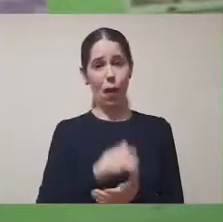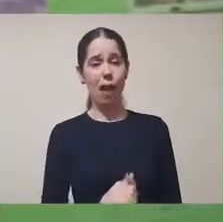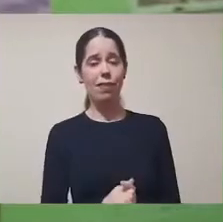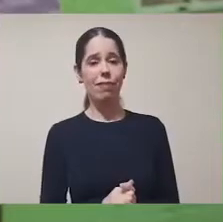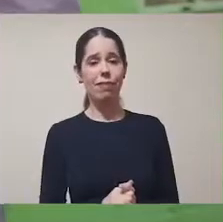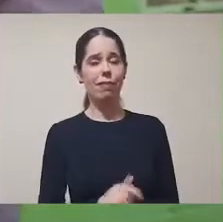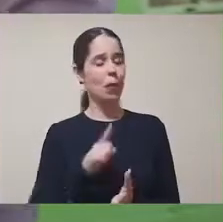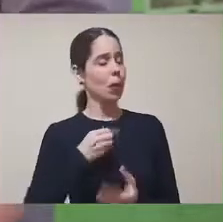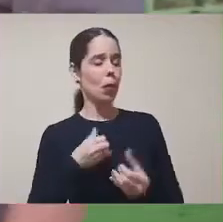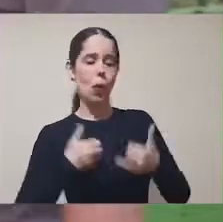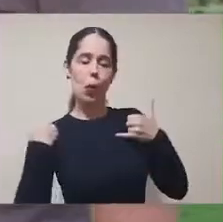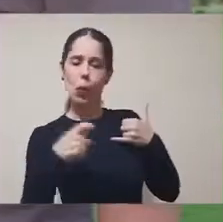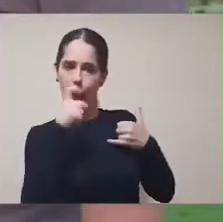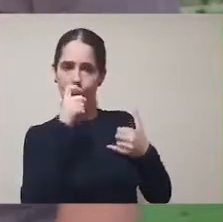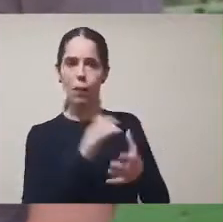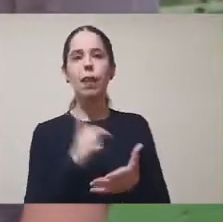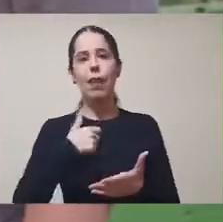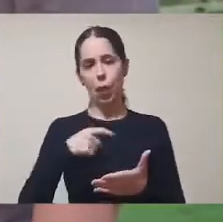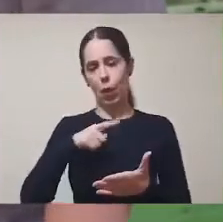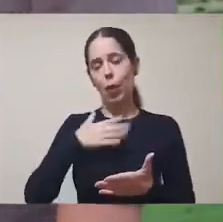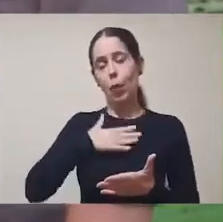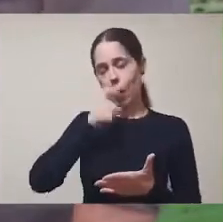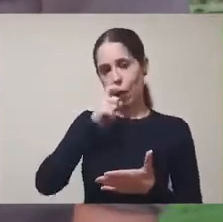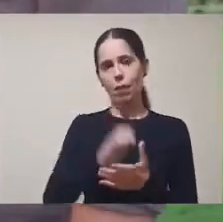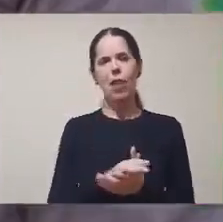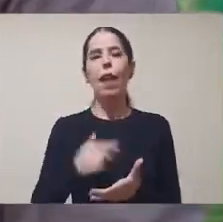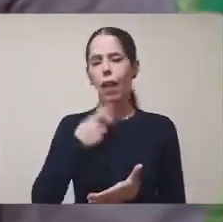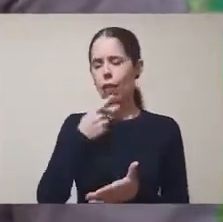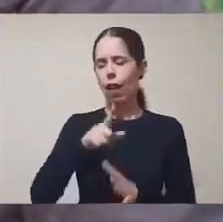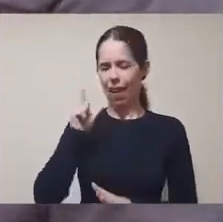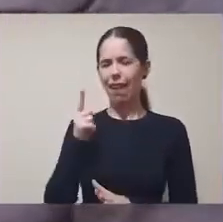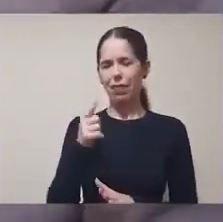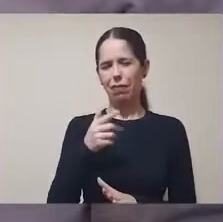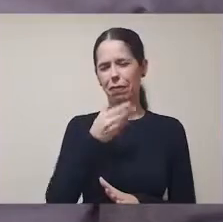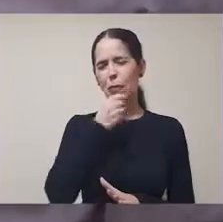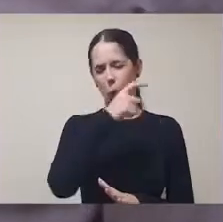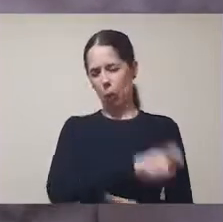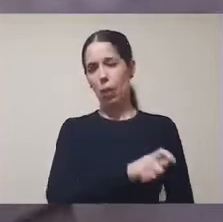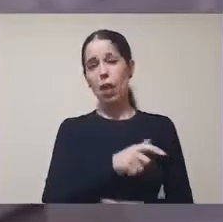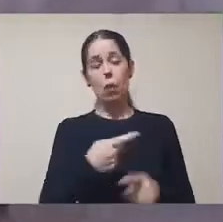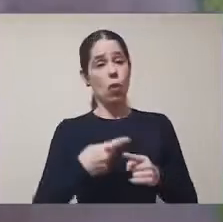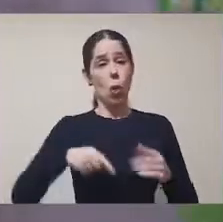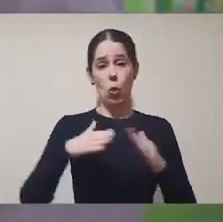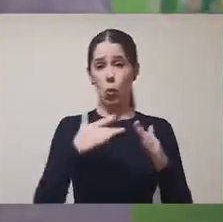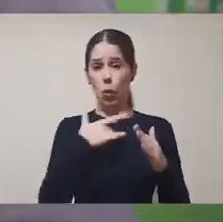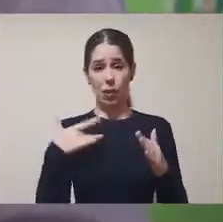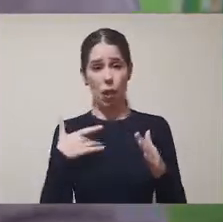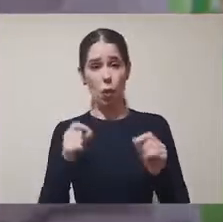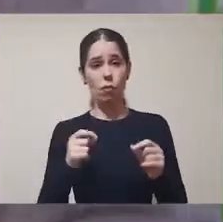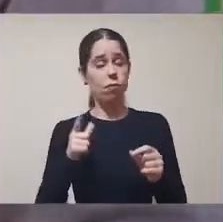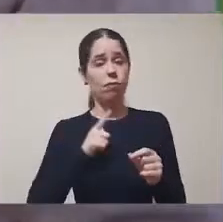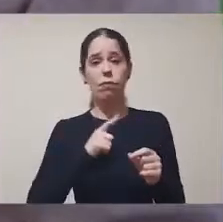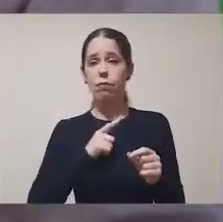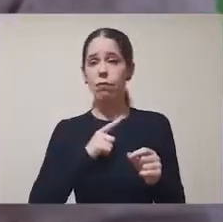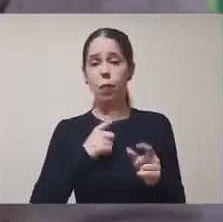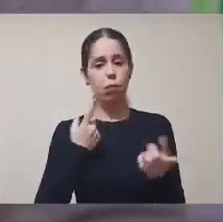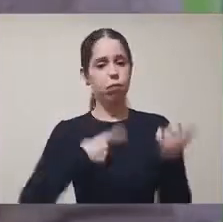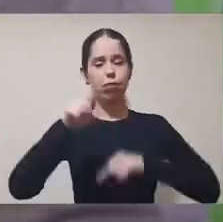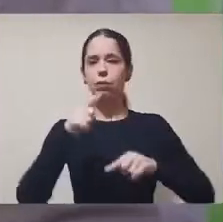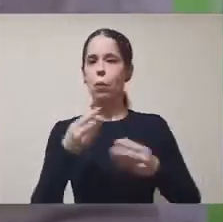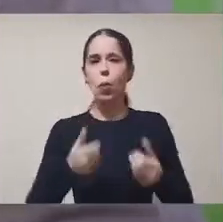Éramos votantes do seu pai. Tenho muito orgulho dele, muito orgulho. E eu do meu. Eu estava falando para o rapaz, o nosso posto de saúde ali